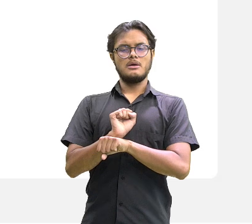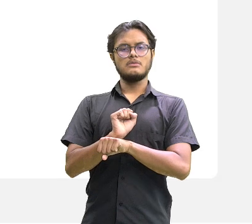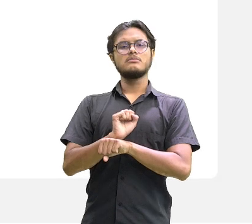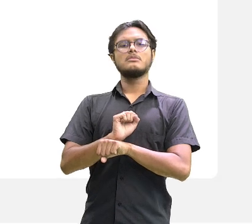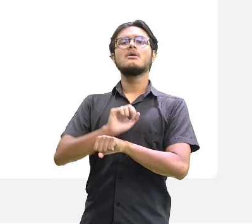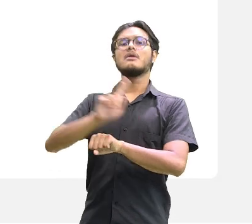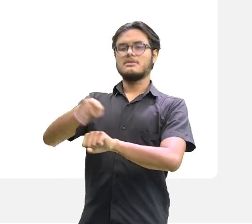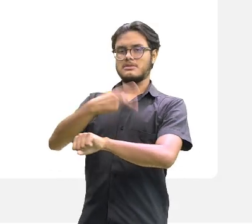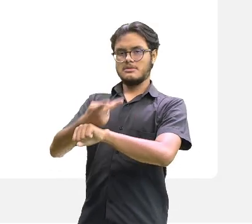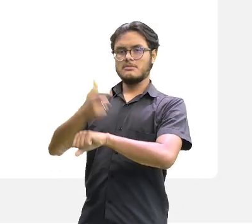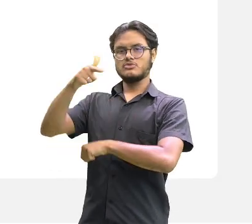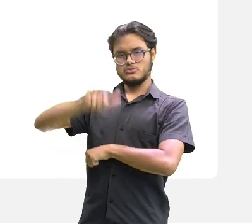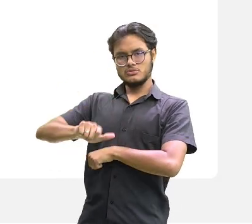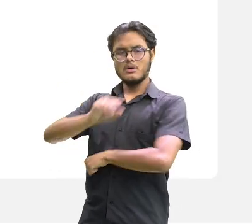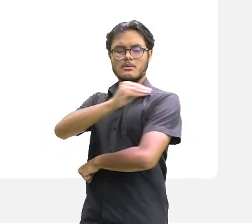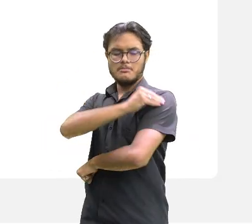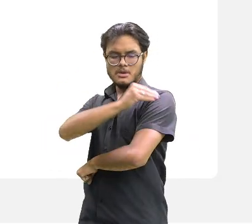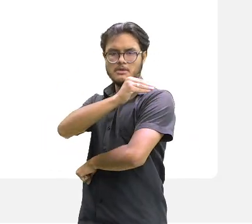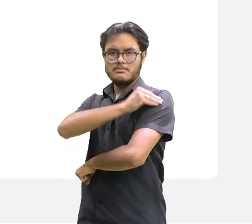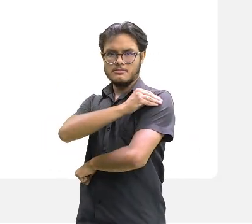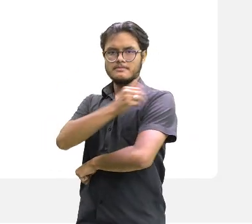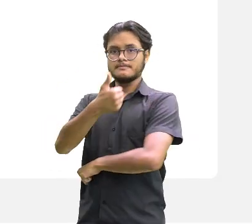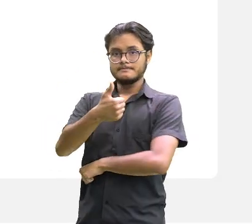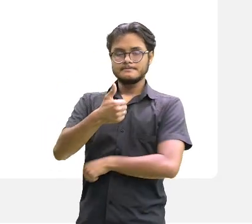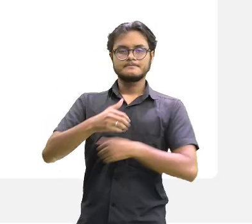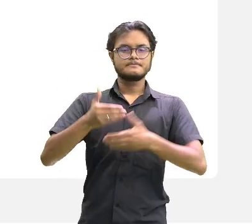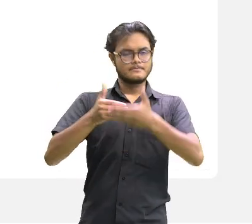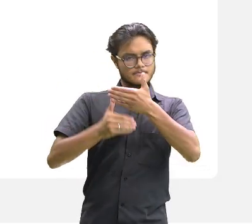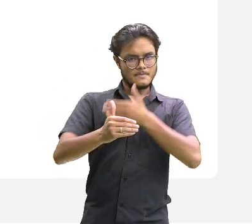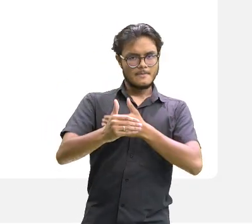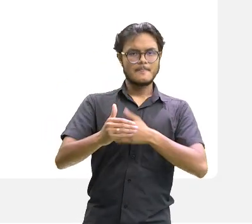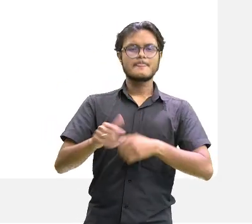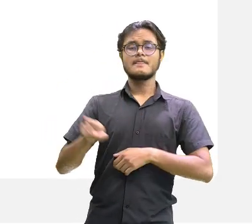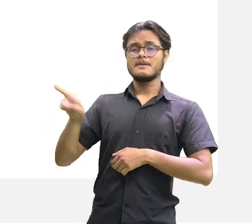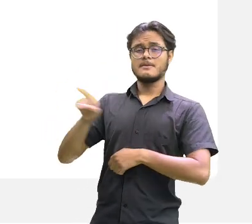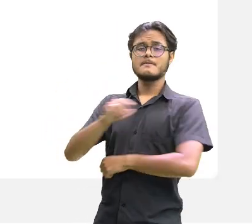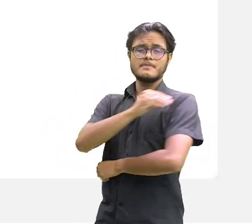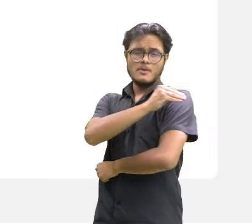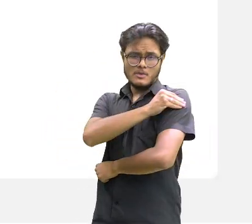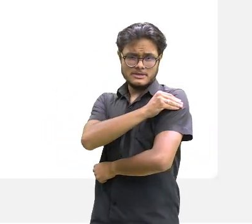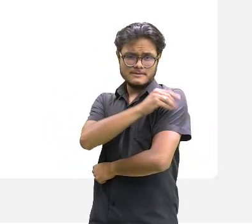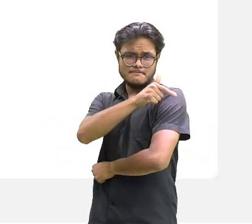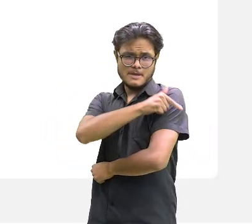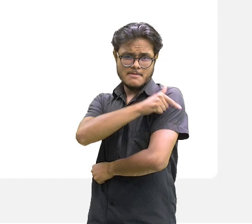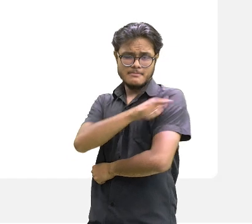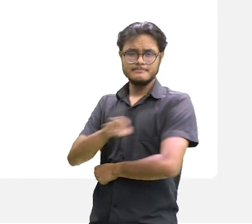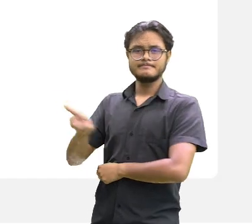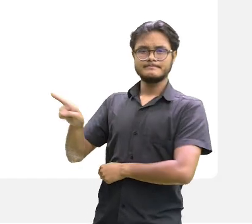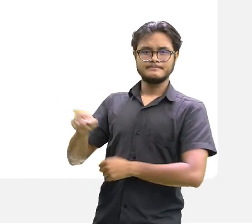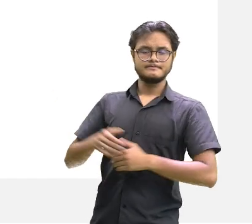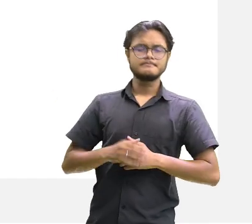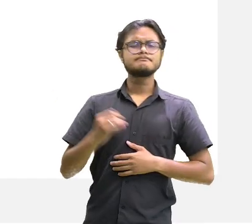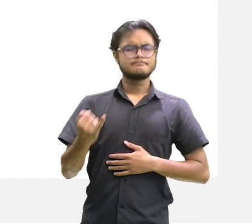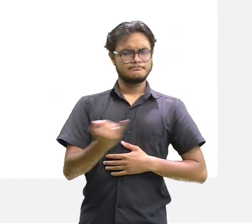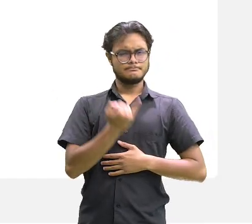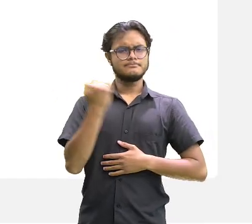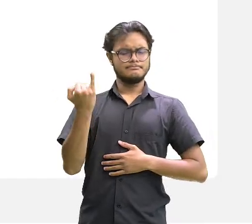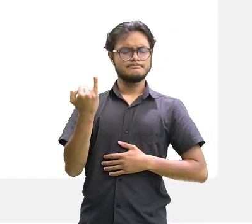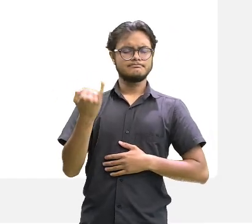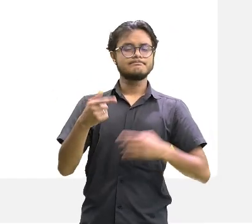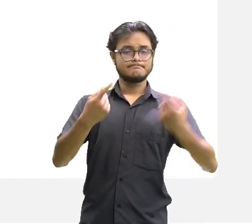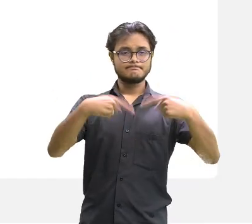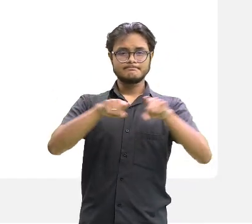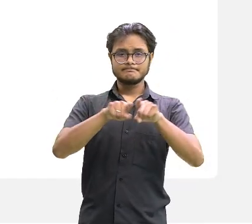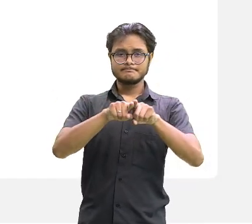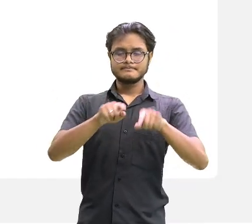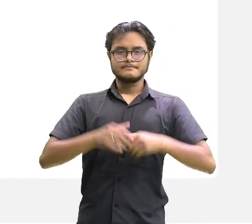seja iniciado. Beleza? Então, esse aí foi o método adesivo, né? Um método extremamente importante também que a gente